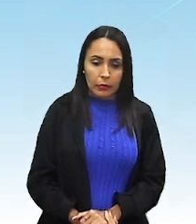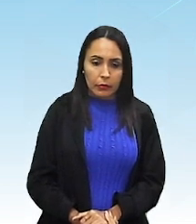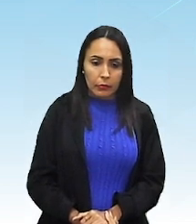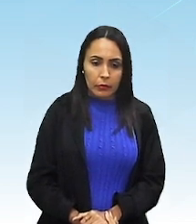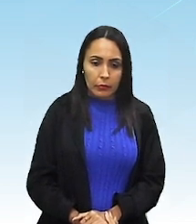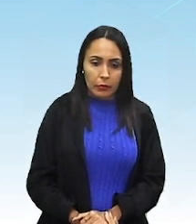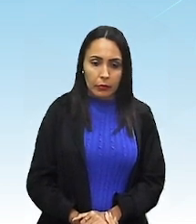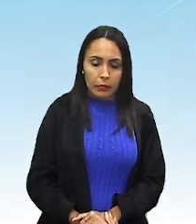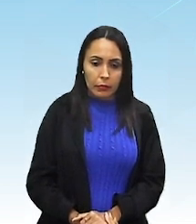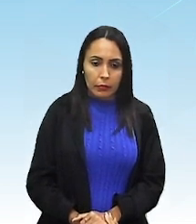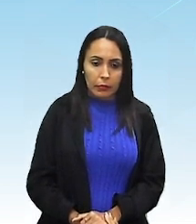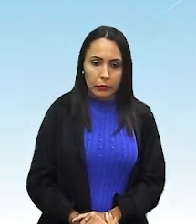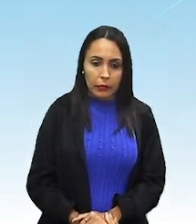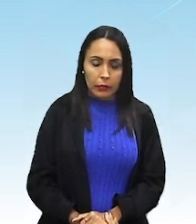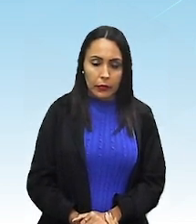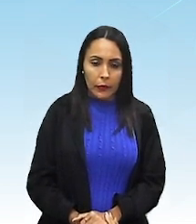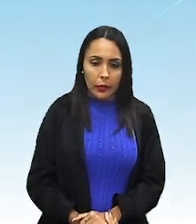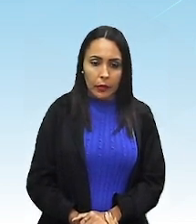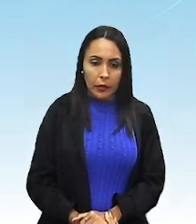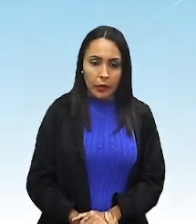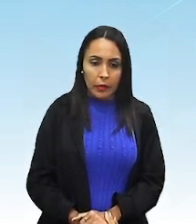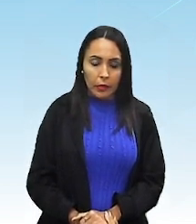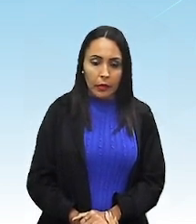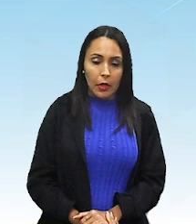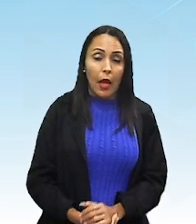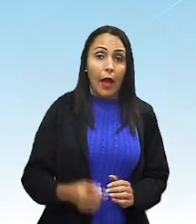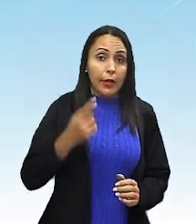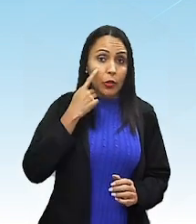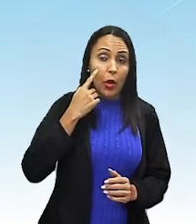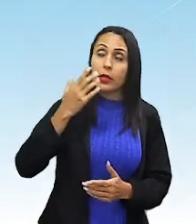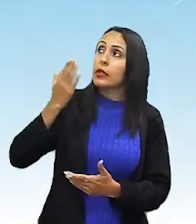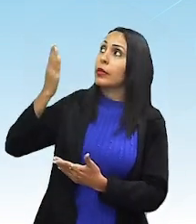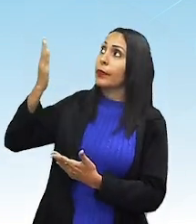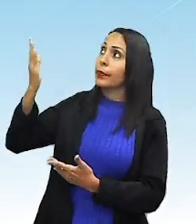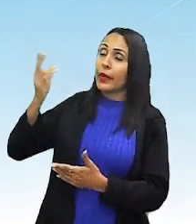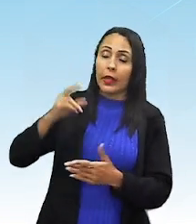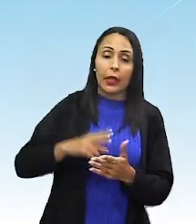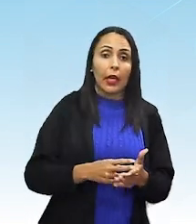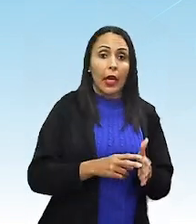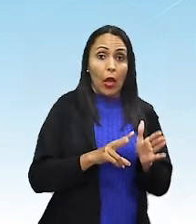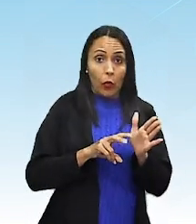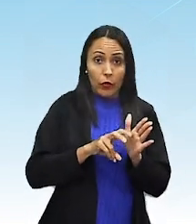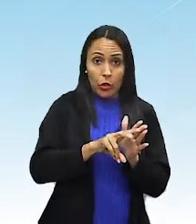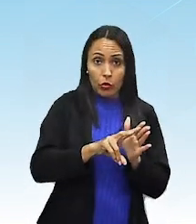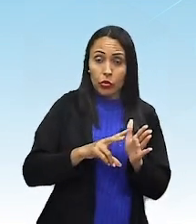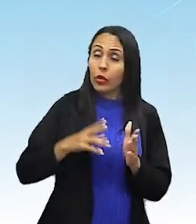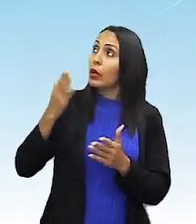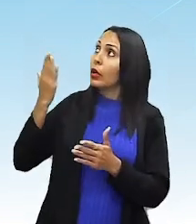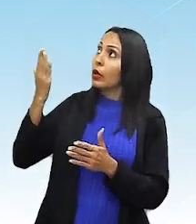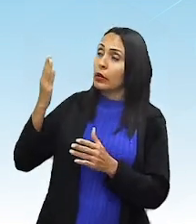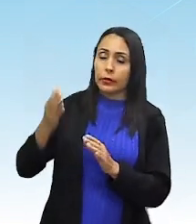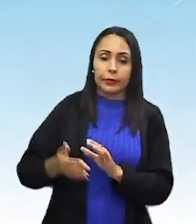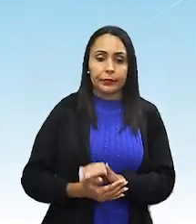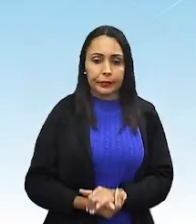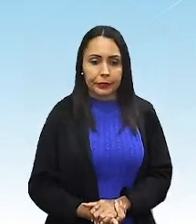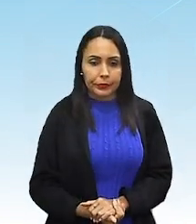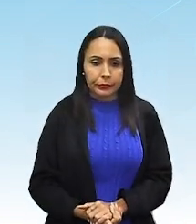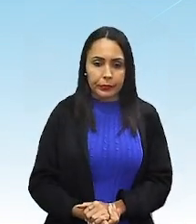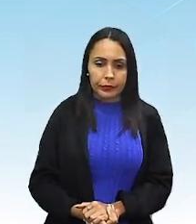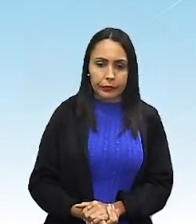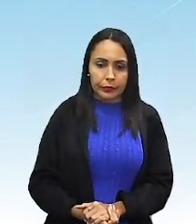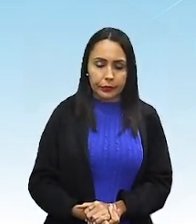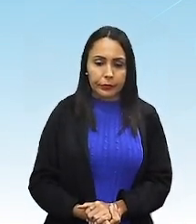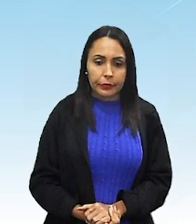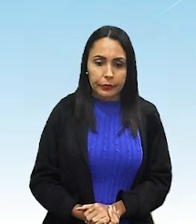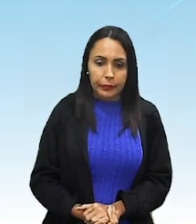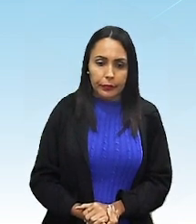vão pegar o vírus assim. Aí, isso aí, ele vai chamar de vírus. Aí, dentro dessa cápsula, você vai ter